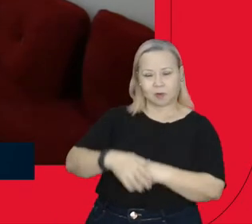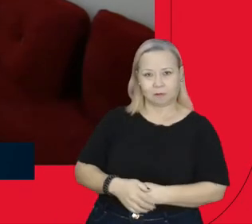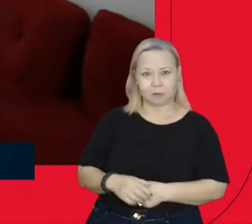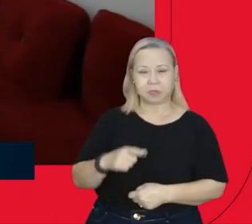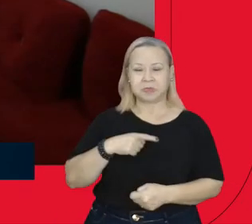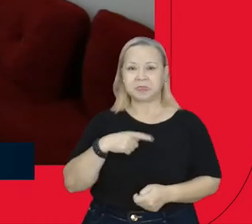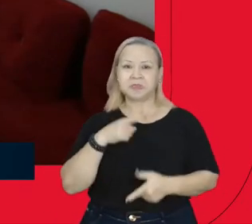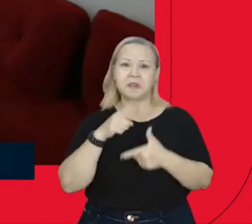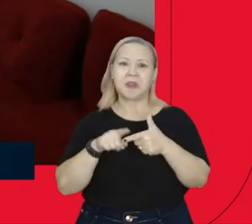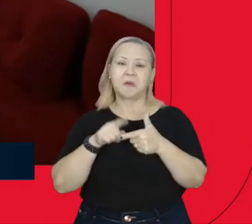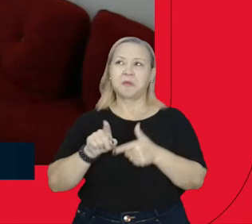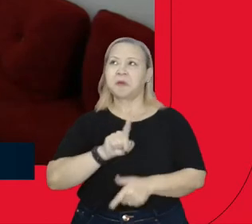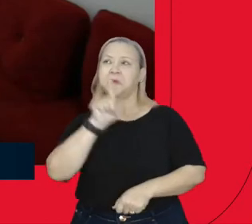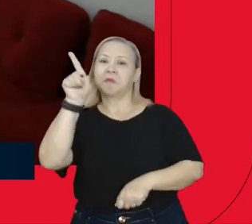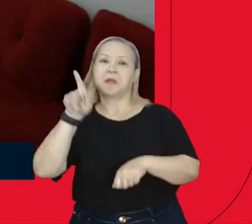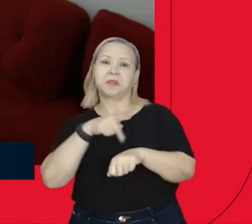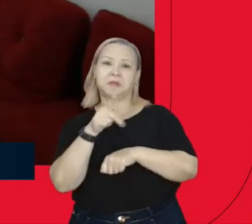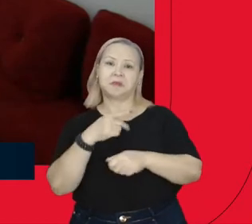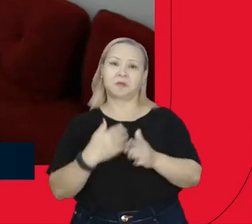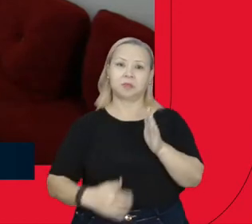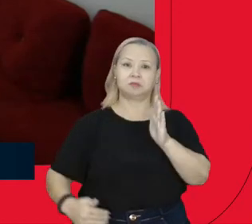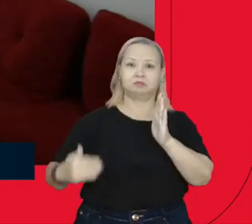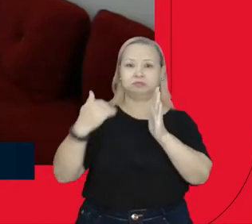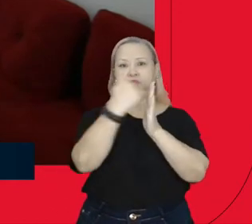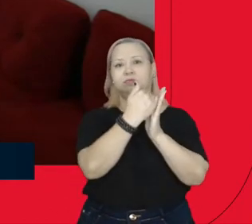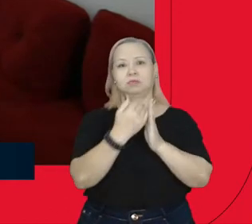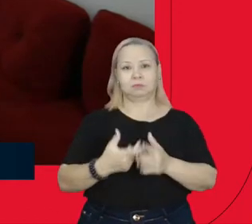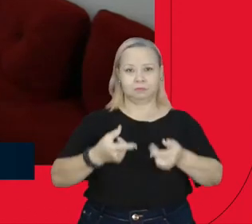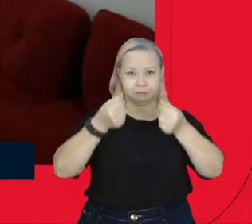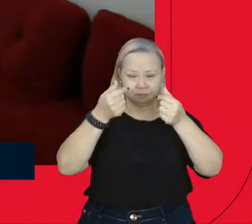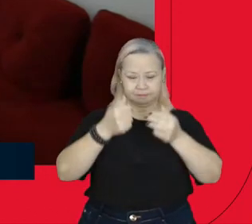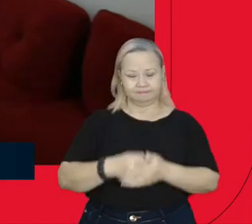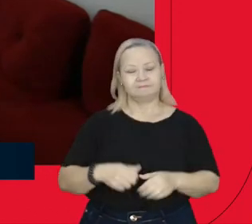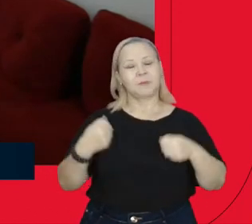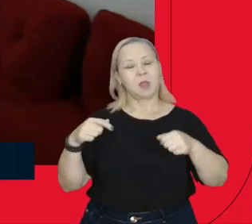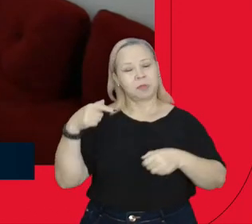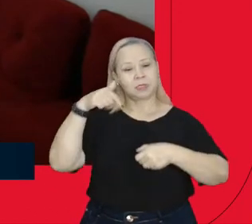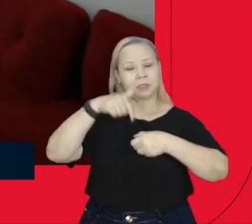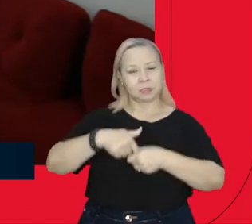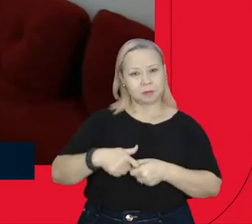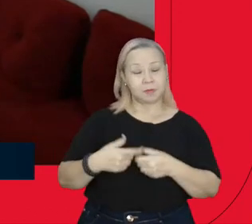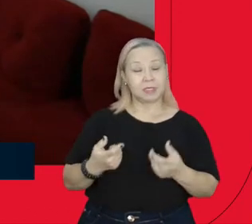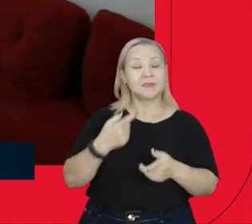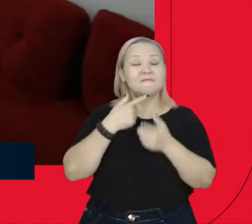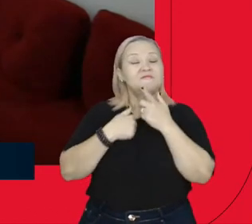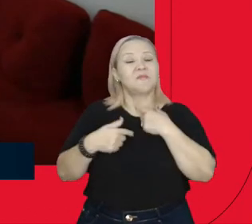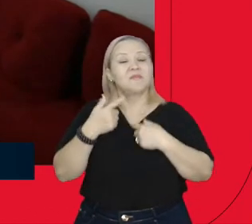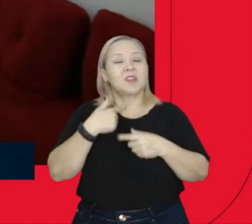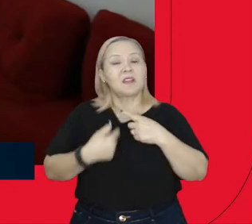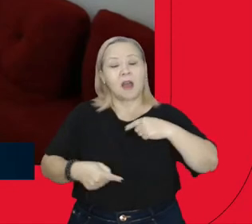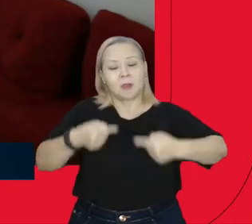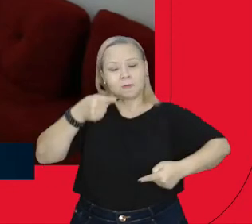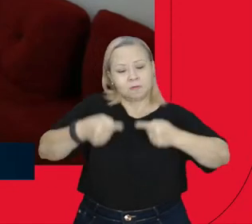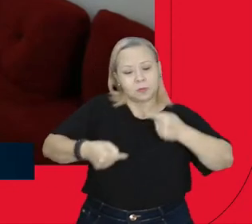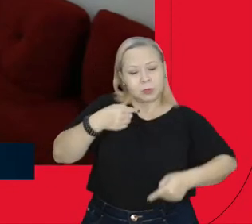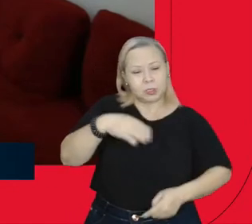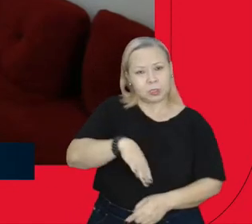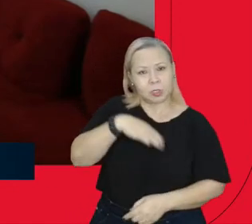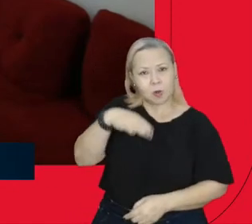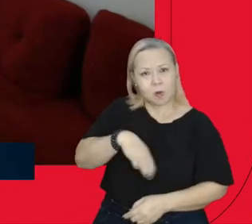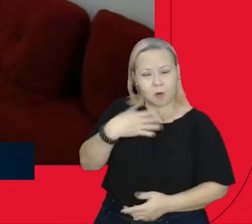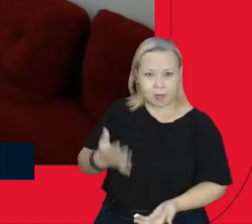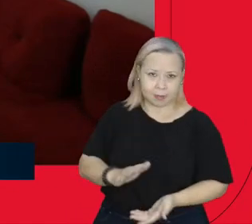lá fora e o preço subir. Então, para fazer isso, é preciso vontade política e a gente sabe que o único que tem coragem de fazer isso é